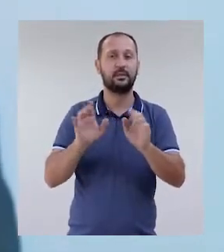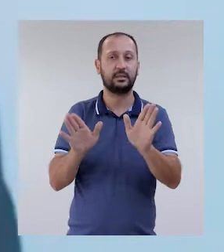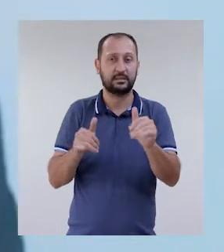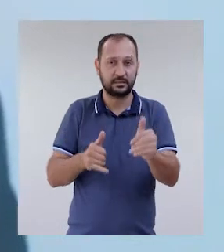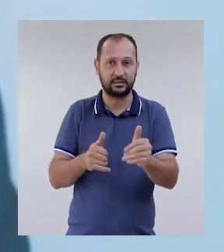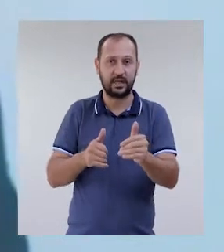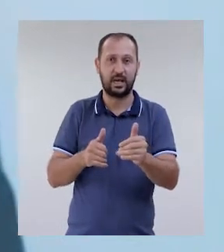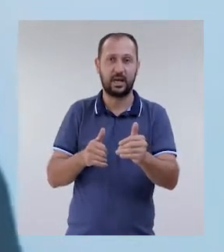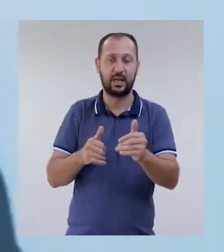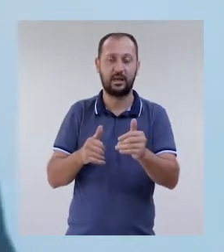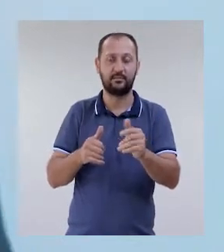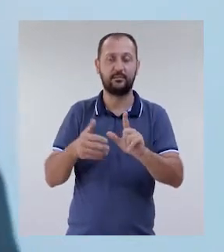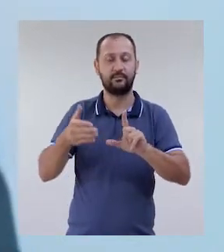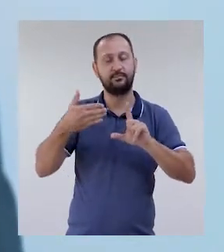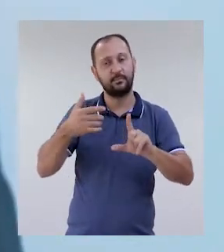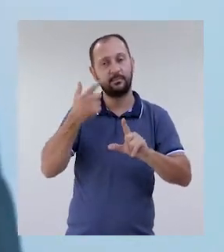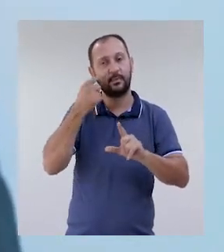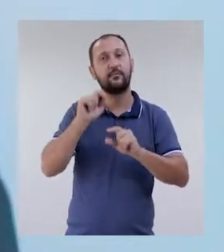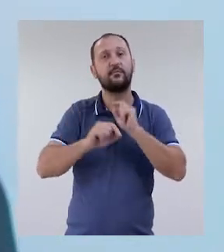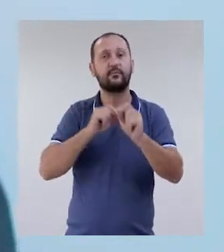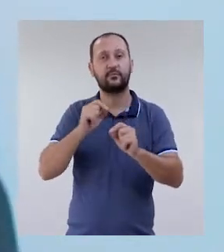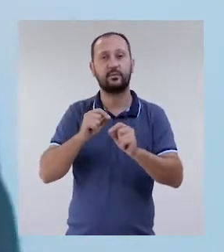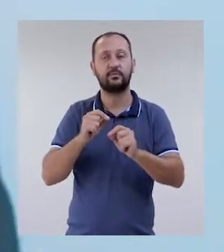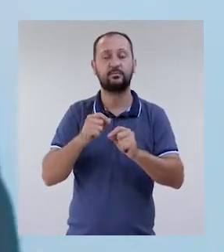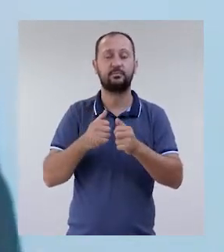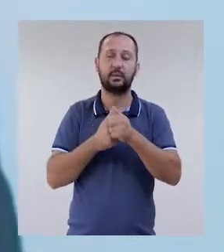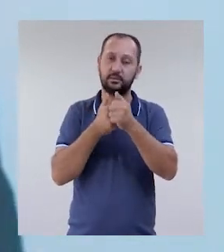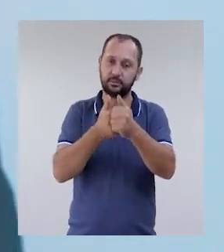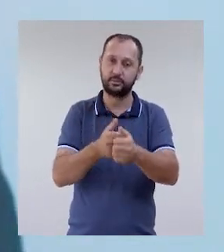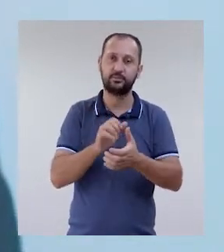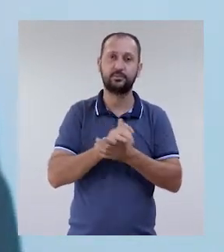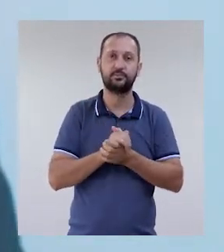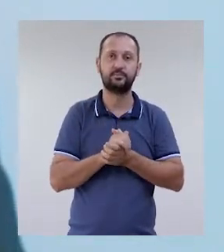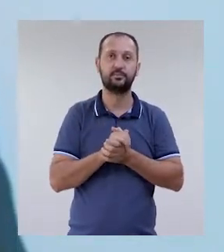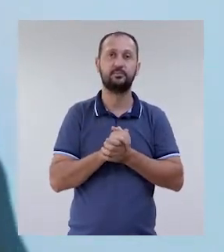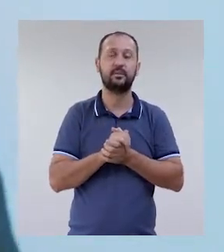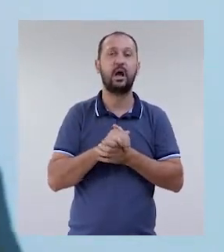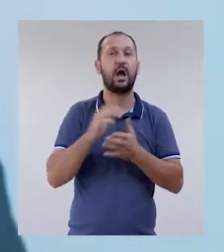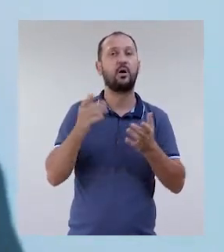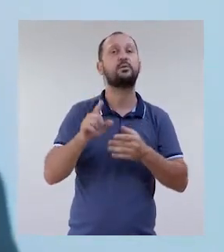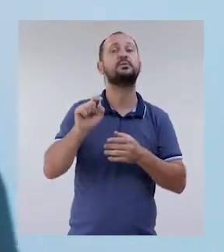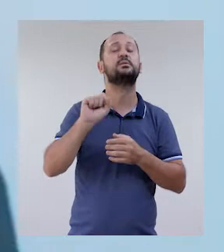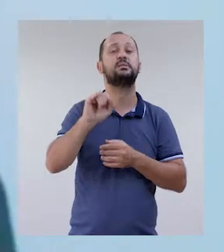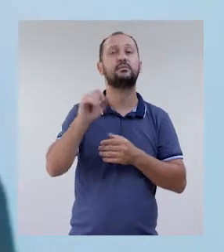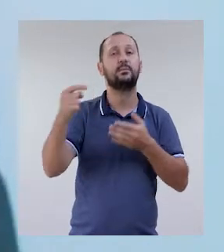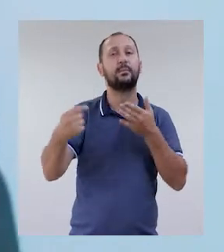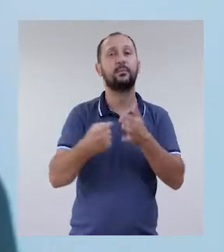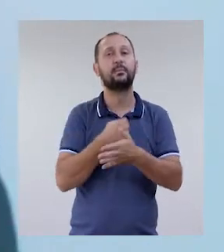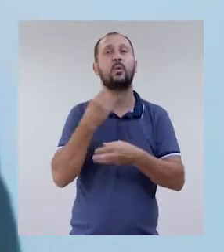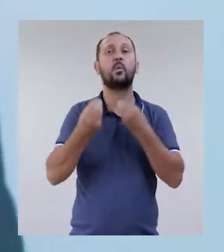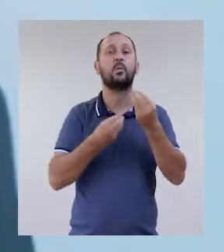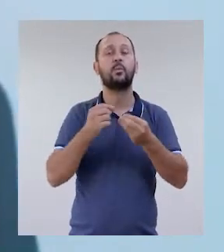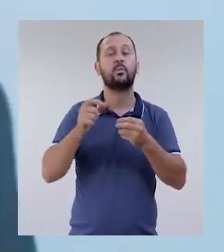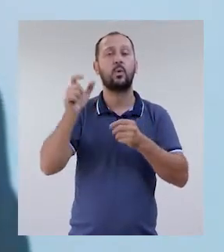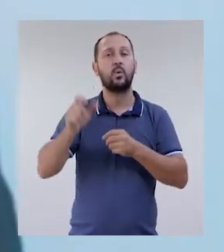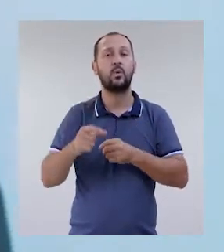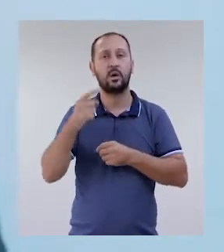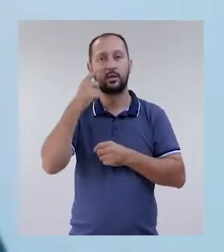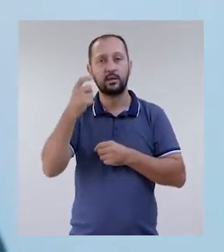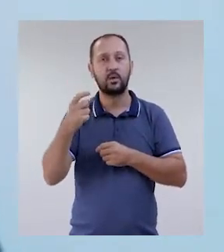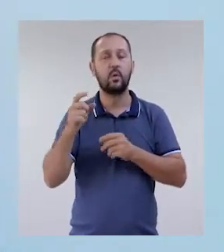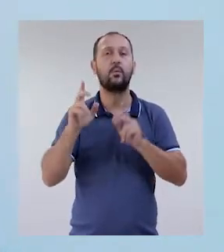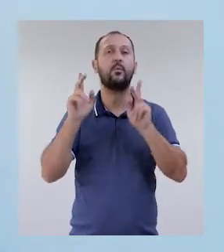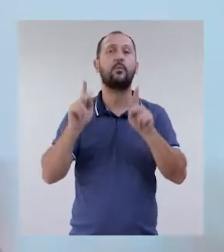sala virtual para acompanhar o julgamento. Agora, se você me perguntar como é que a parte